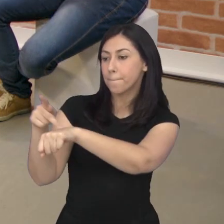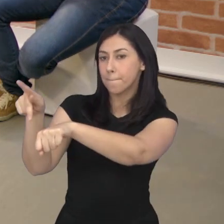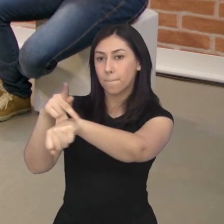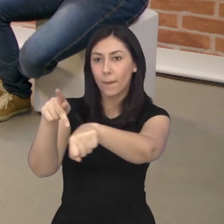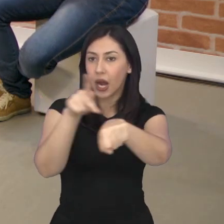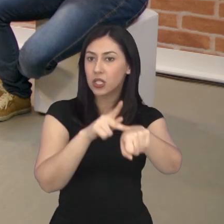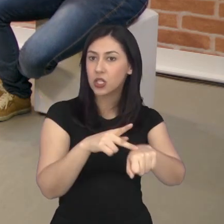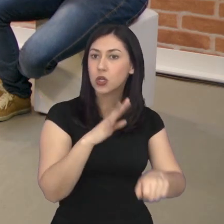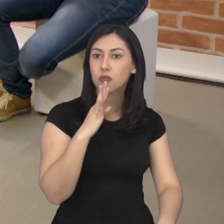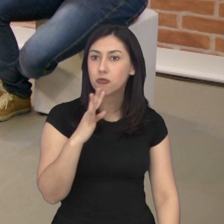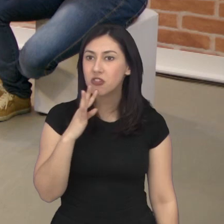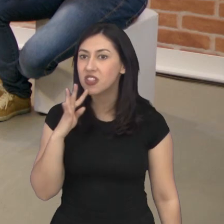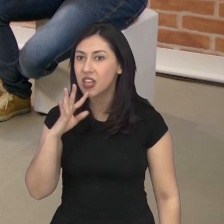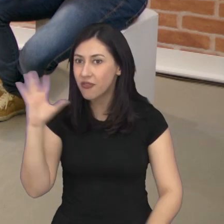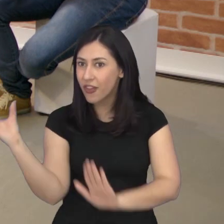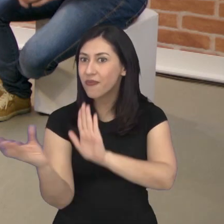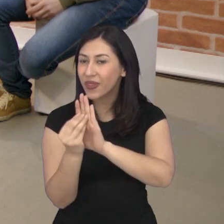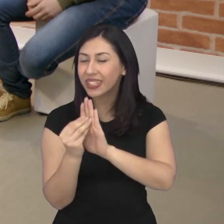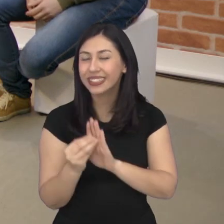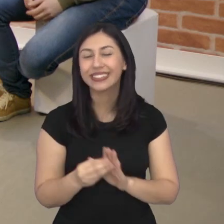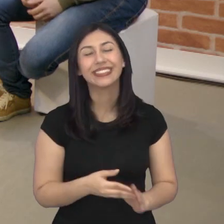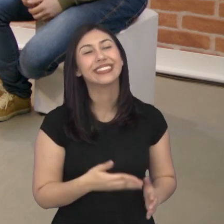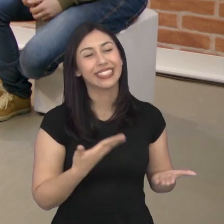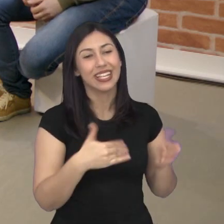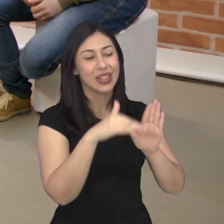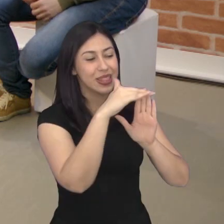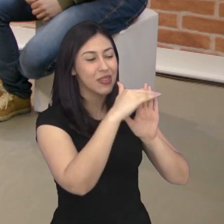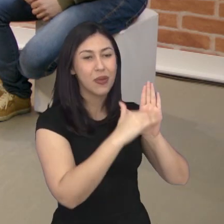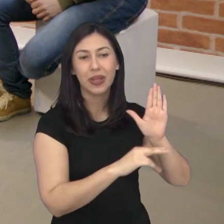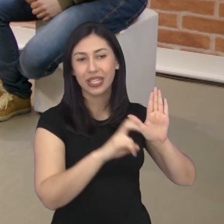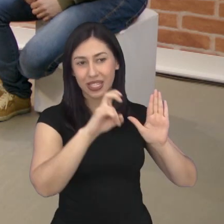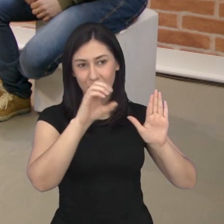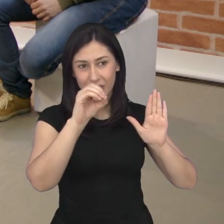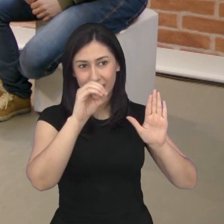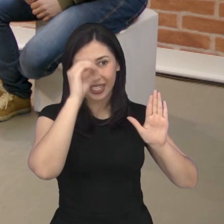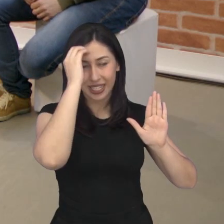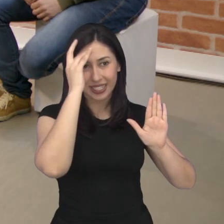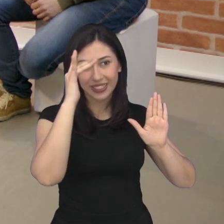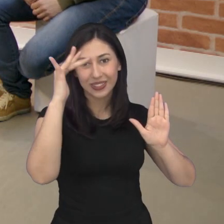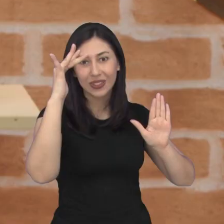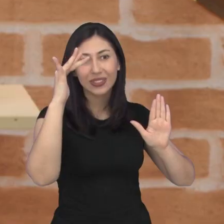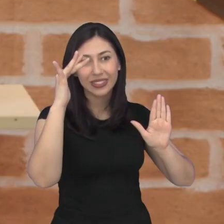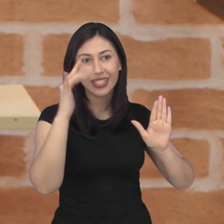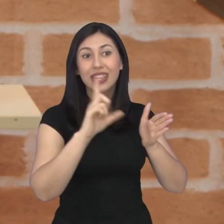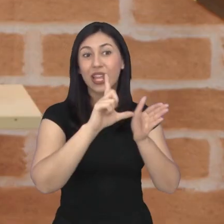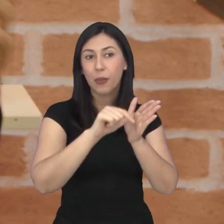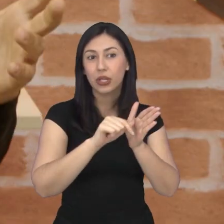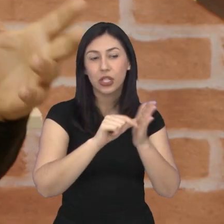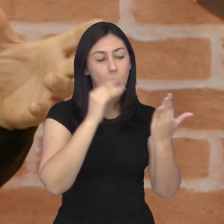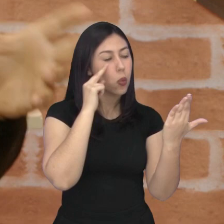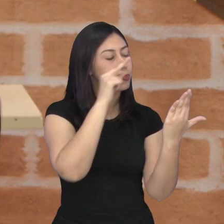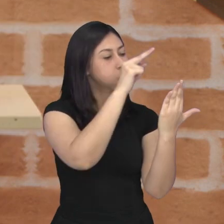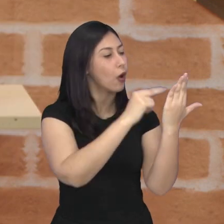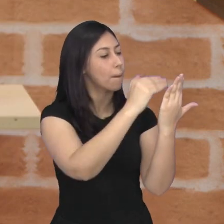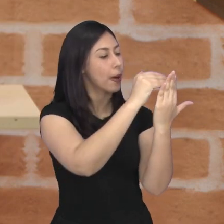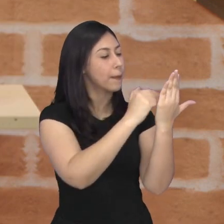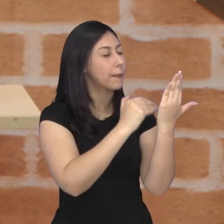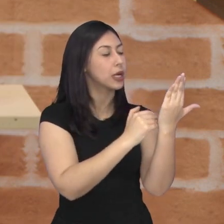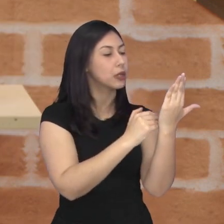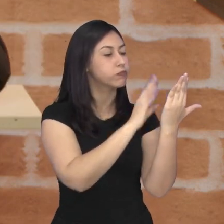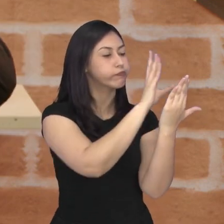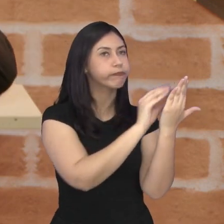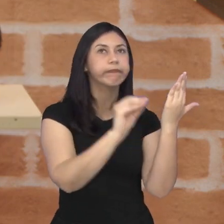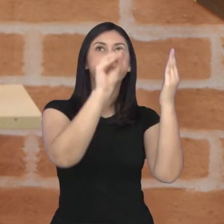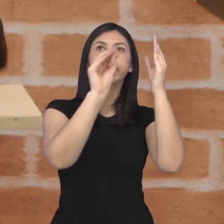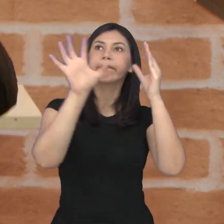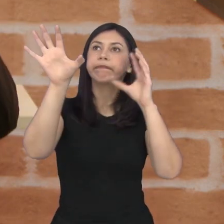países, vários países, estava nessa lista. Então, desses 50 sonhos, depois eu transformei num organograma, que é